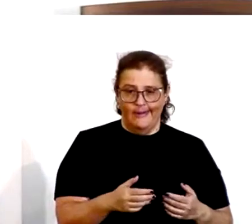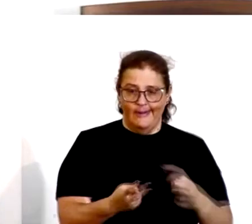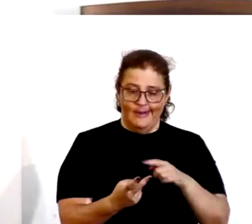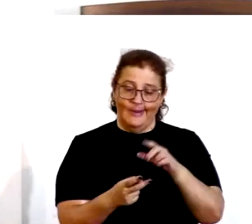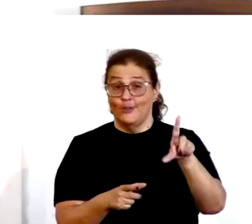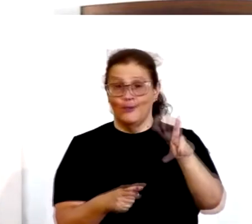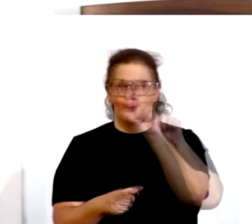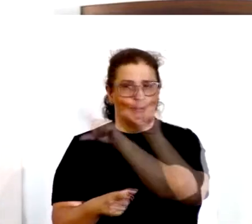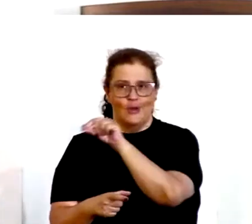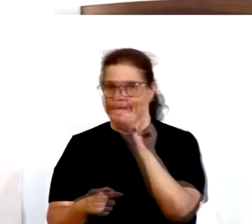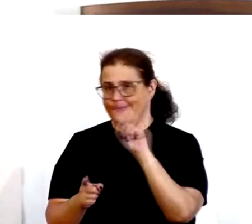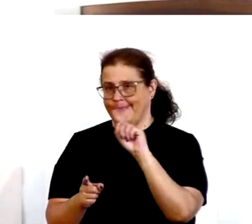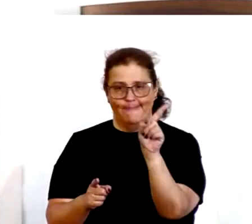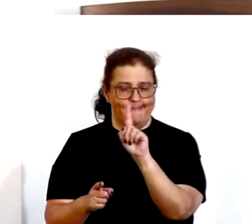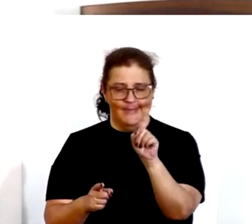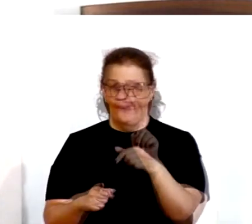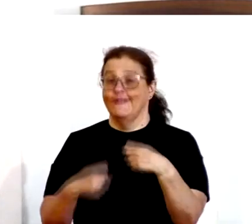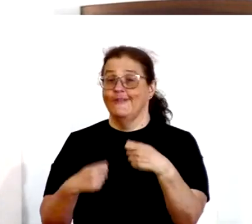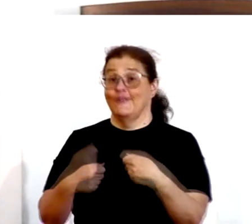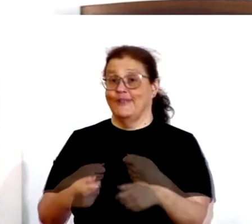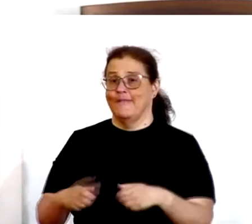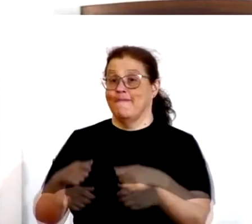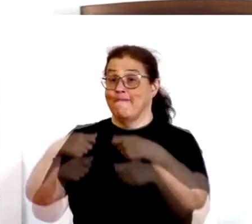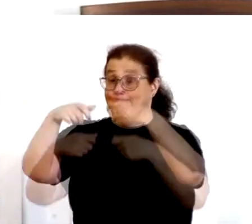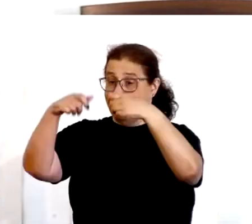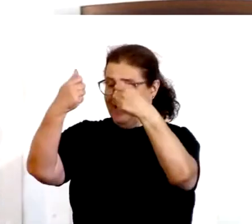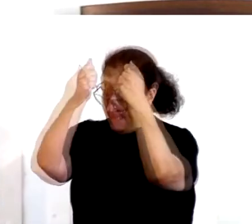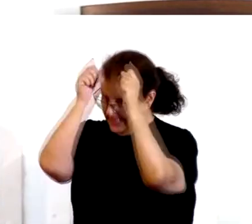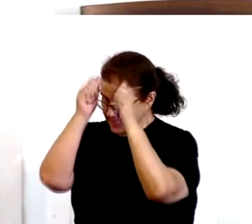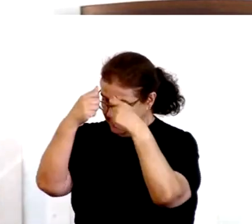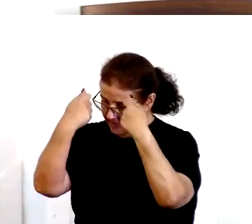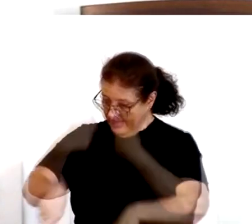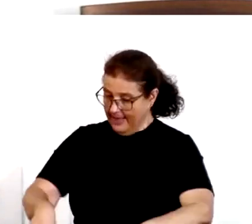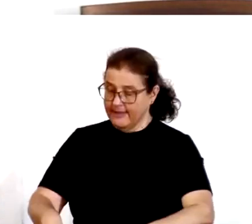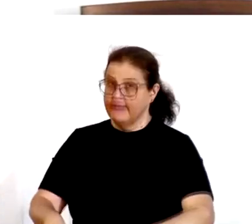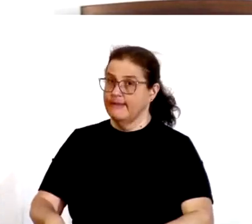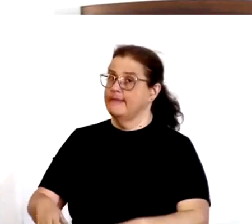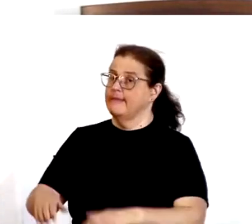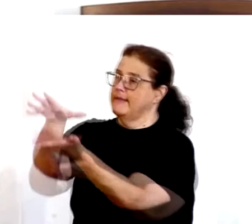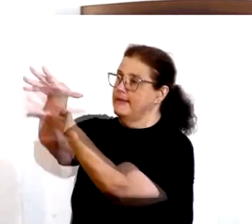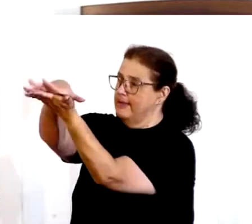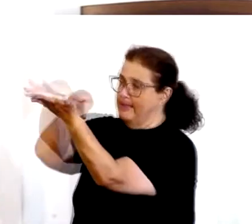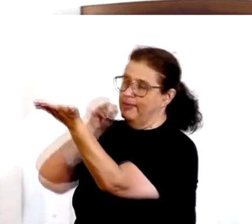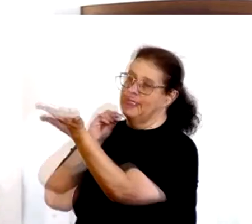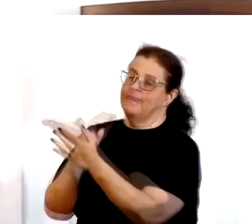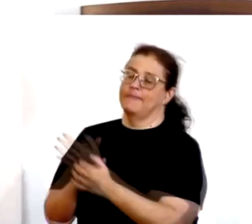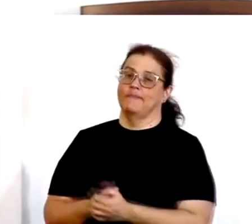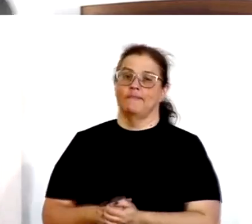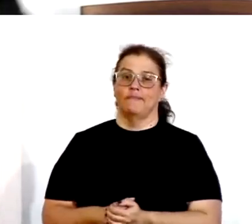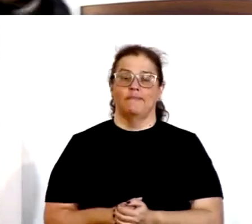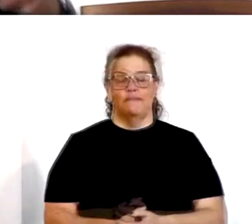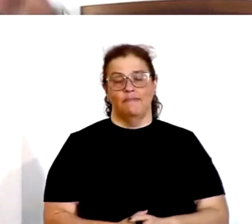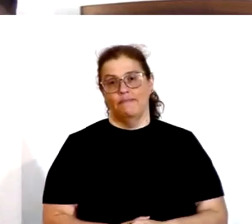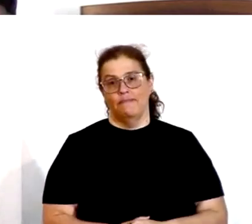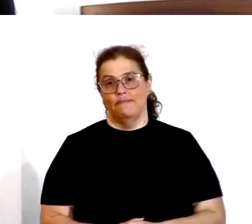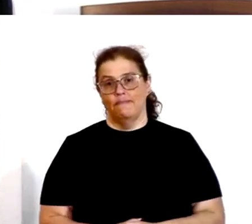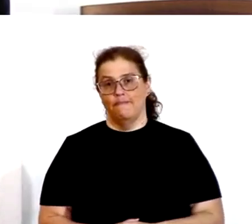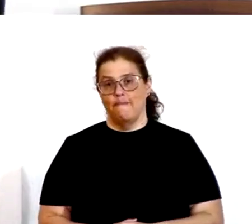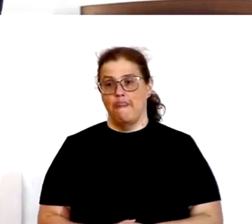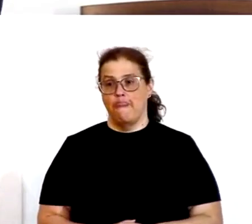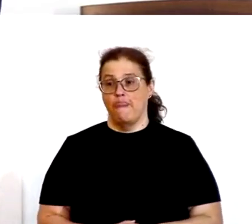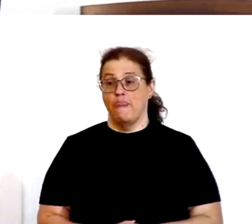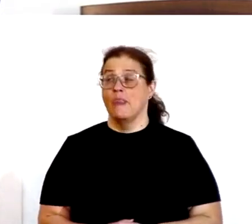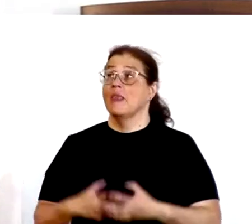Jesus. Você precisa imitar a Deus. É uma ordem. Sede imitadores de Deus. Ou seja,